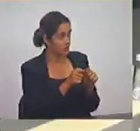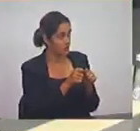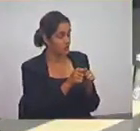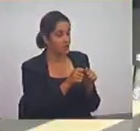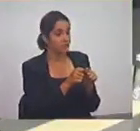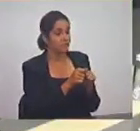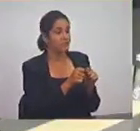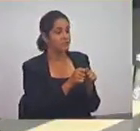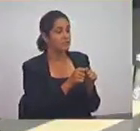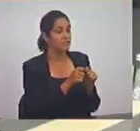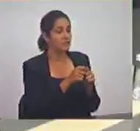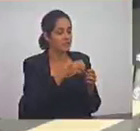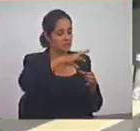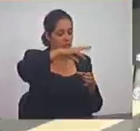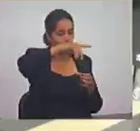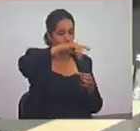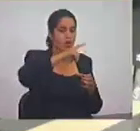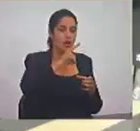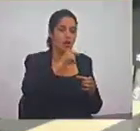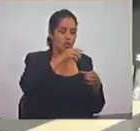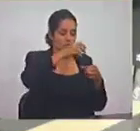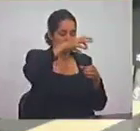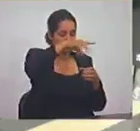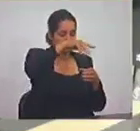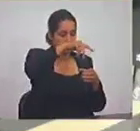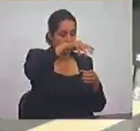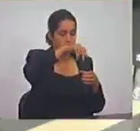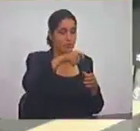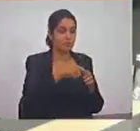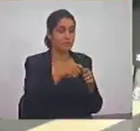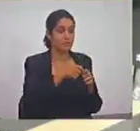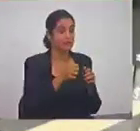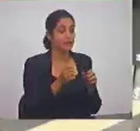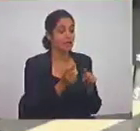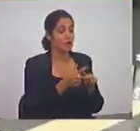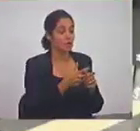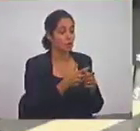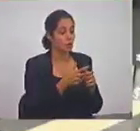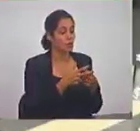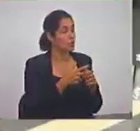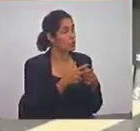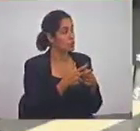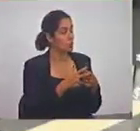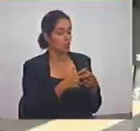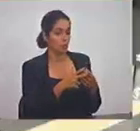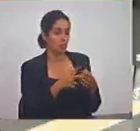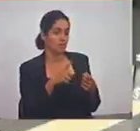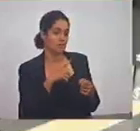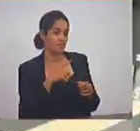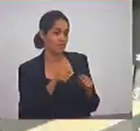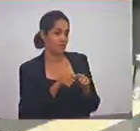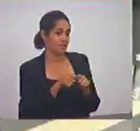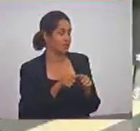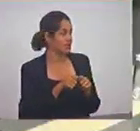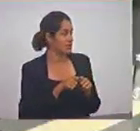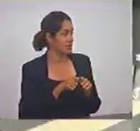aguar as plantas, e principalmente, quem passar por lá vai estar vendo, que acho que agora está secando nessa semana, mas vão fazer alguma